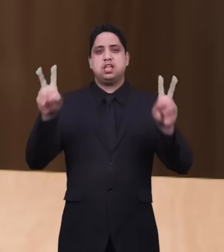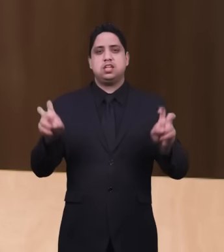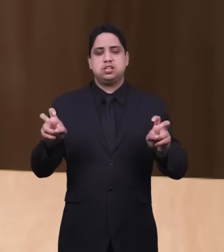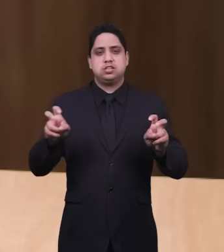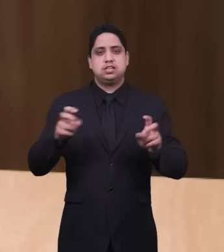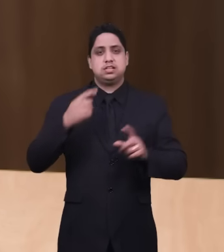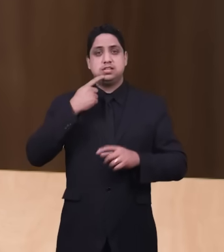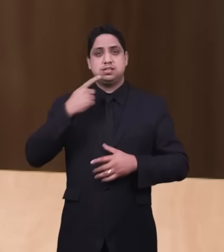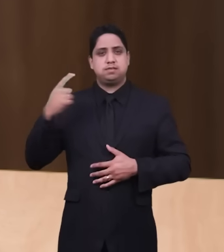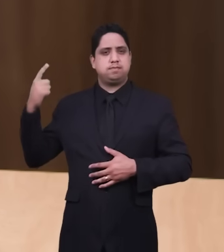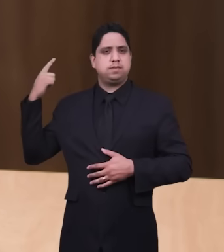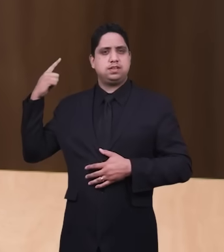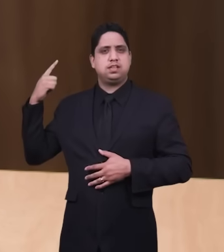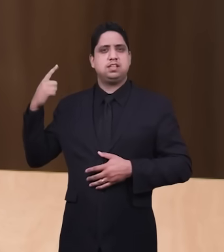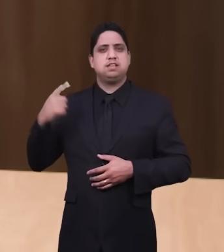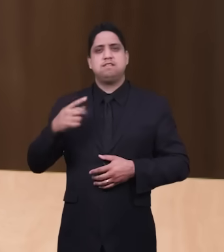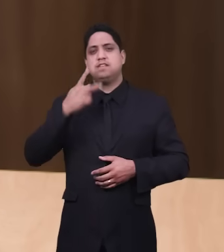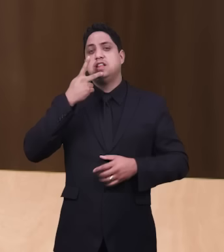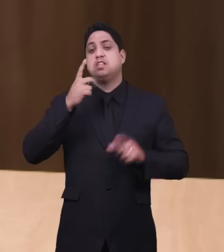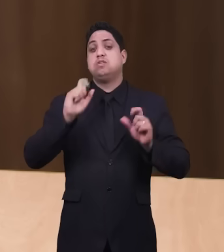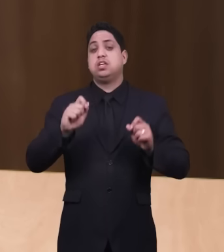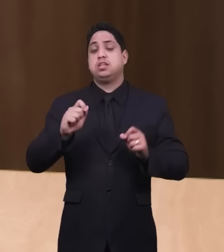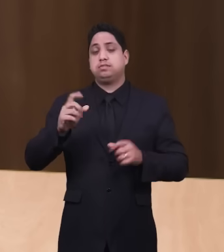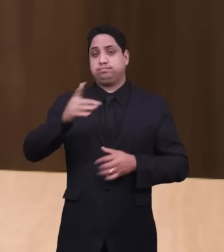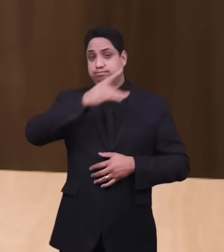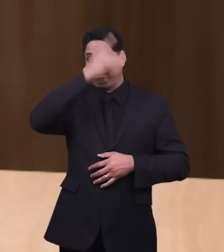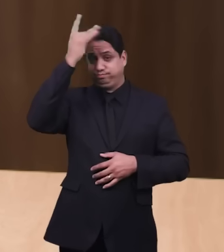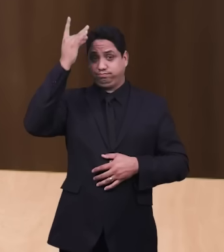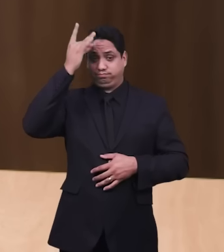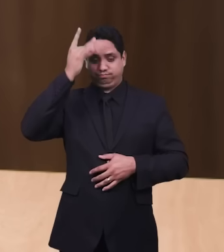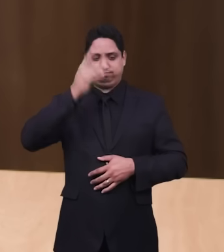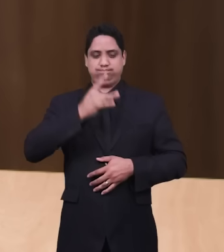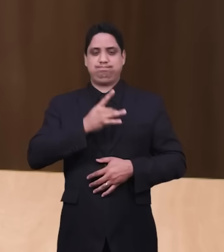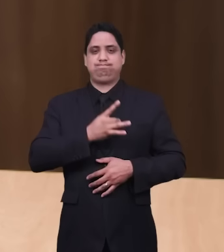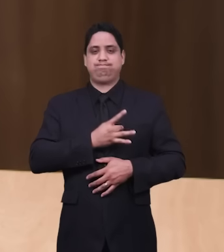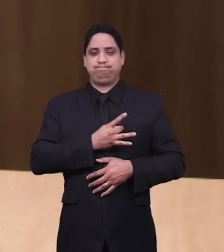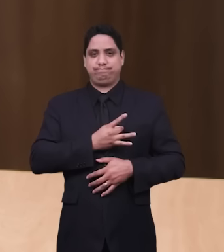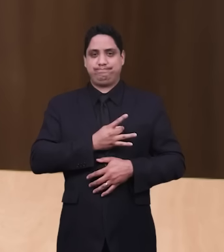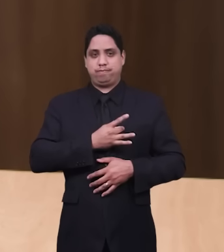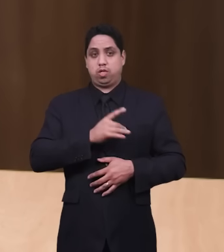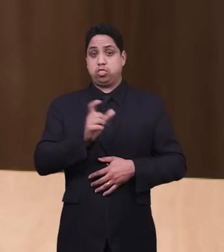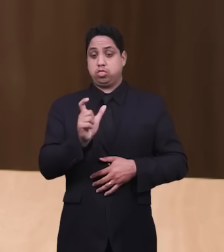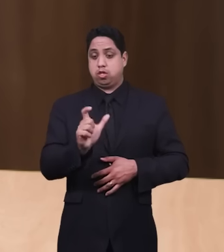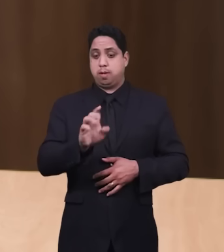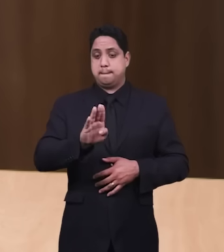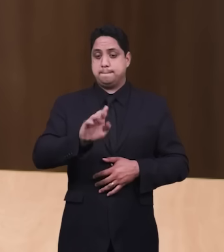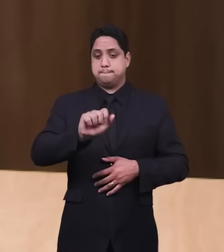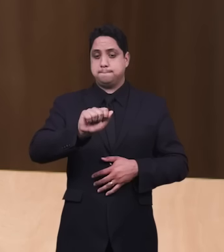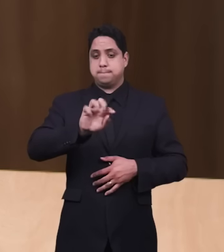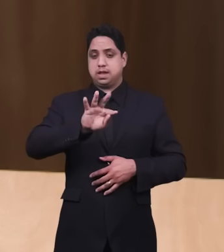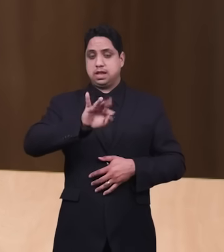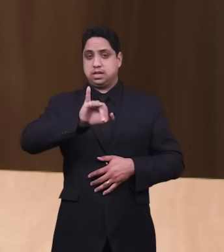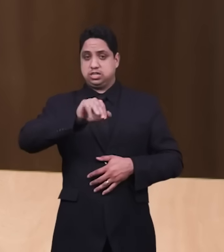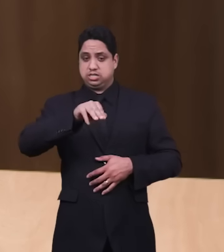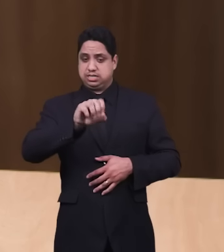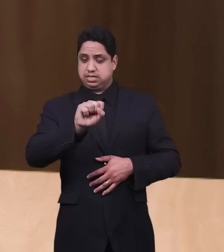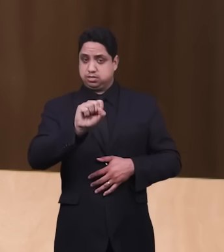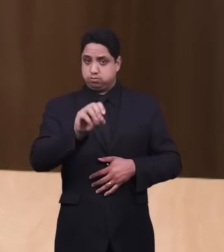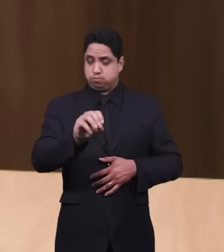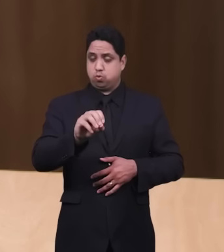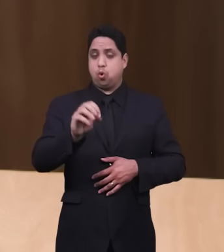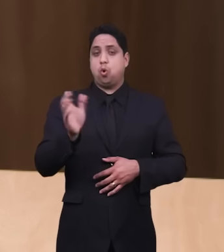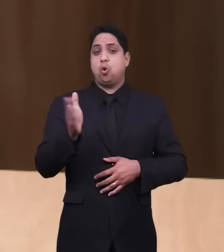assunto da semana passada sobre batismo, né, com o Espírito Santo. Nós falamos no programa